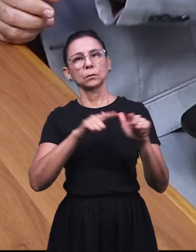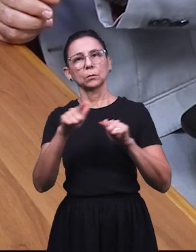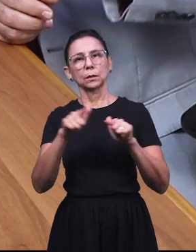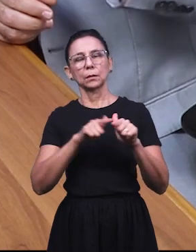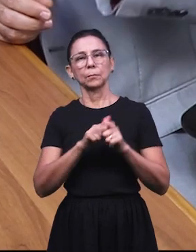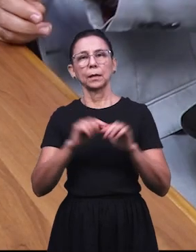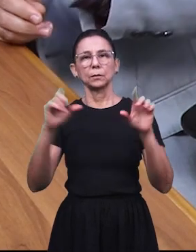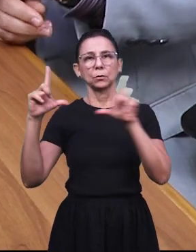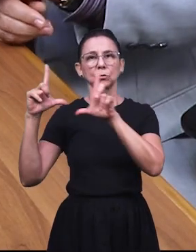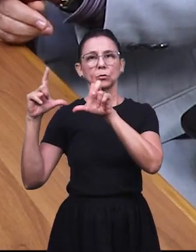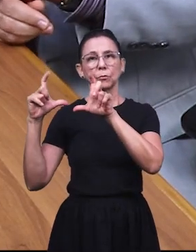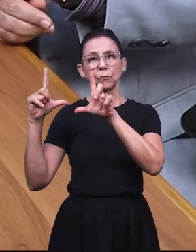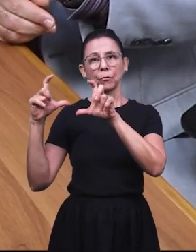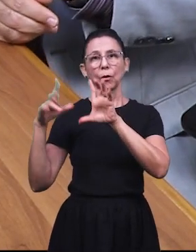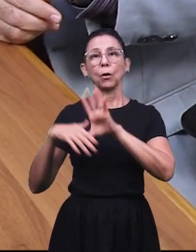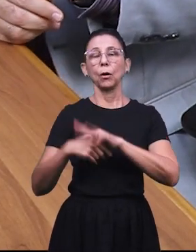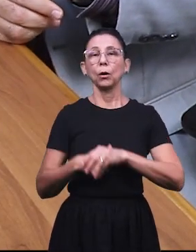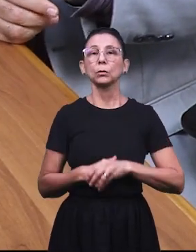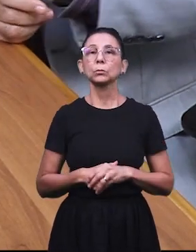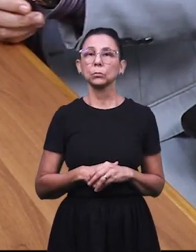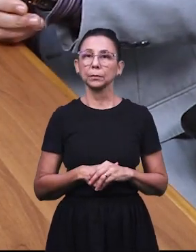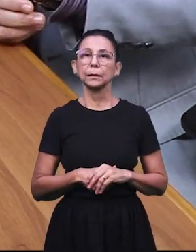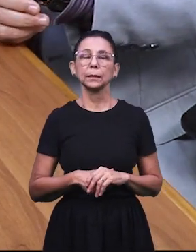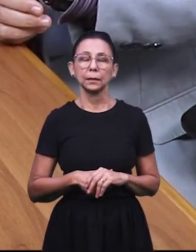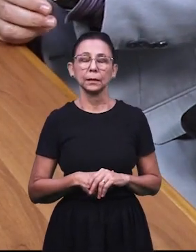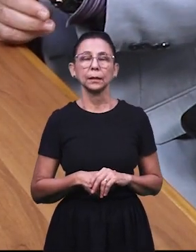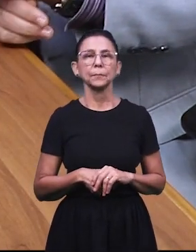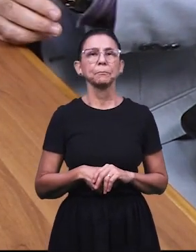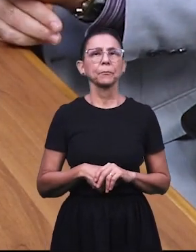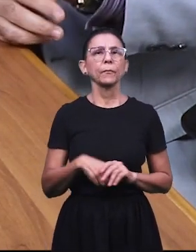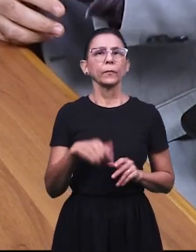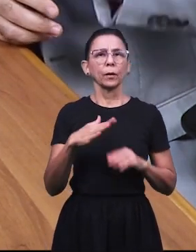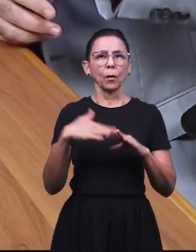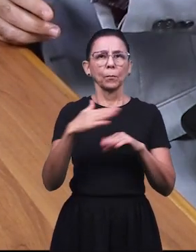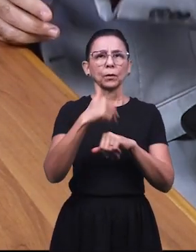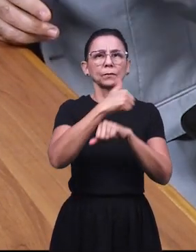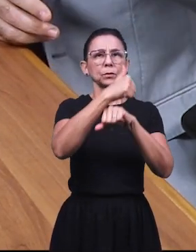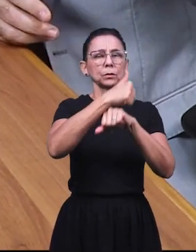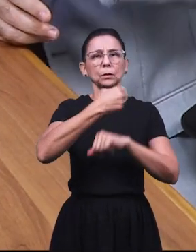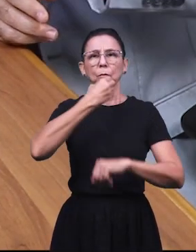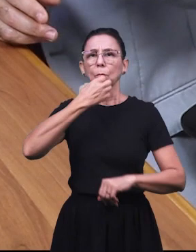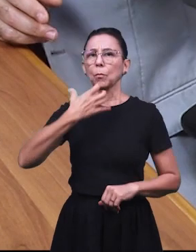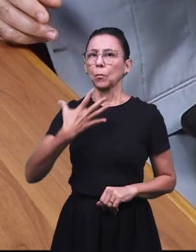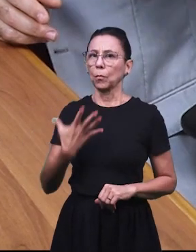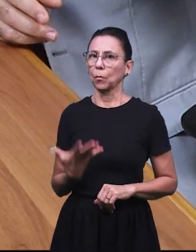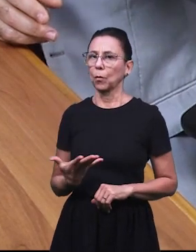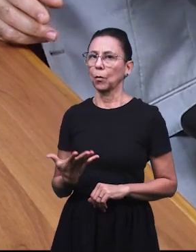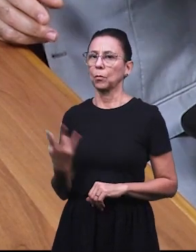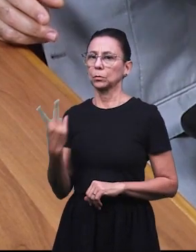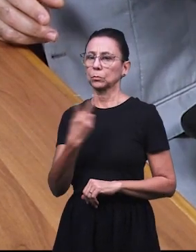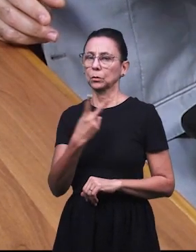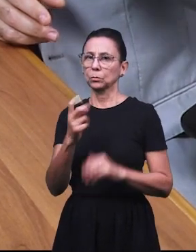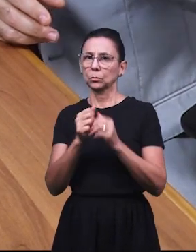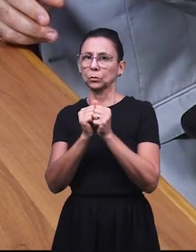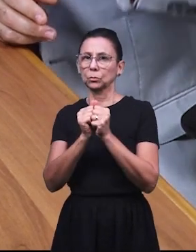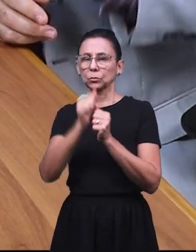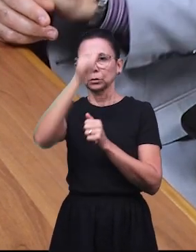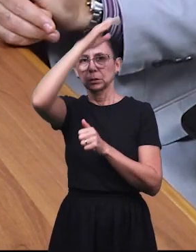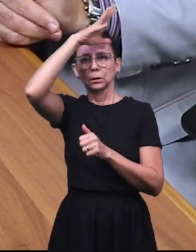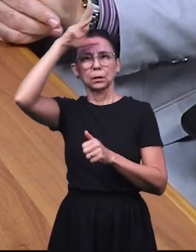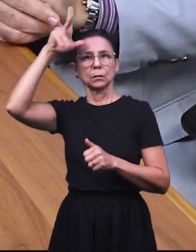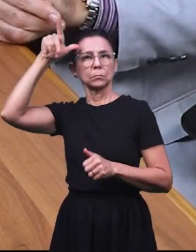gosto muito do olhar fotográfico da Lucélia, né? Inclusive tem rede social minha que a foto é dela, que ela fez minha, gente